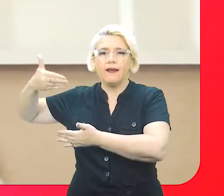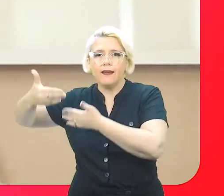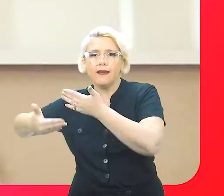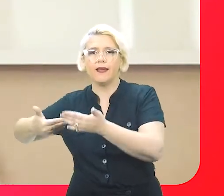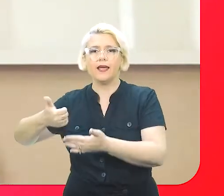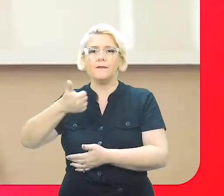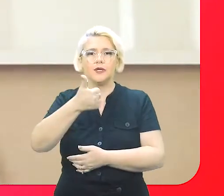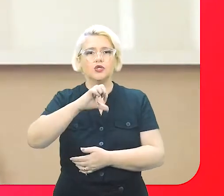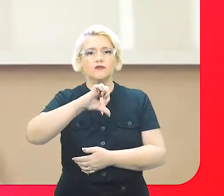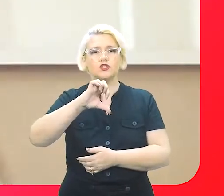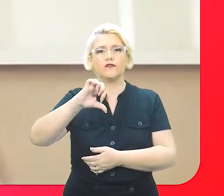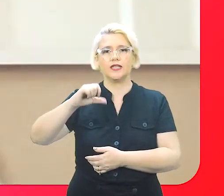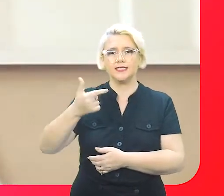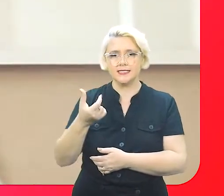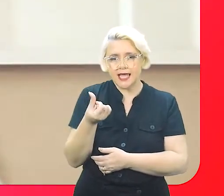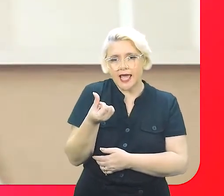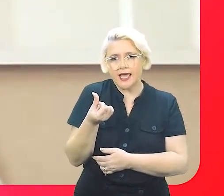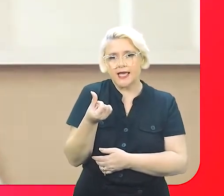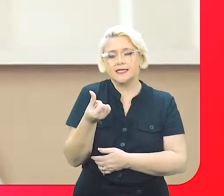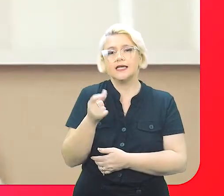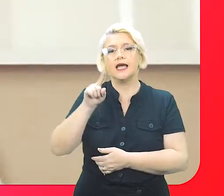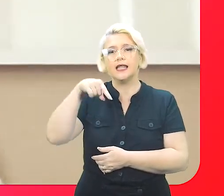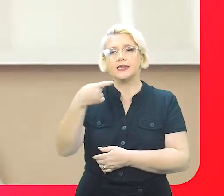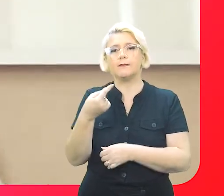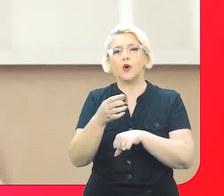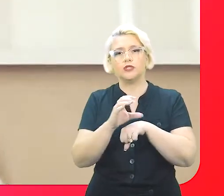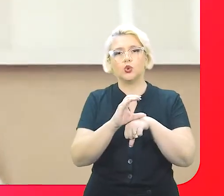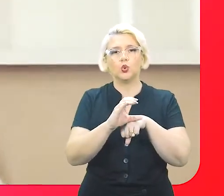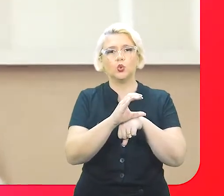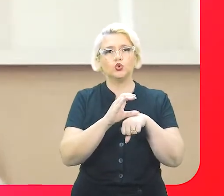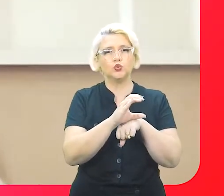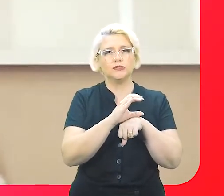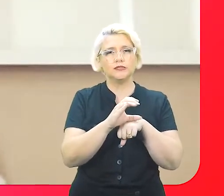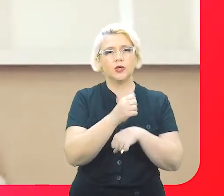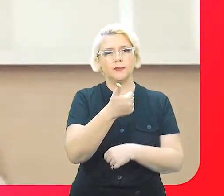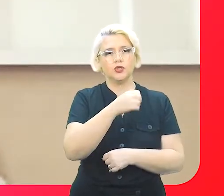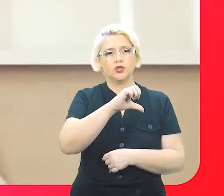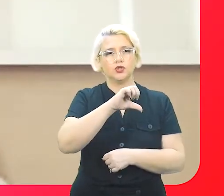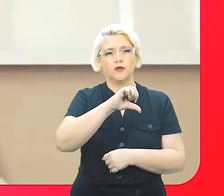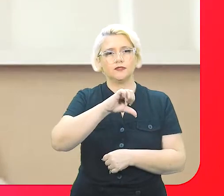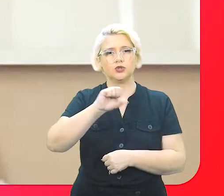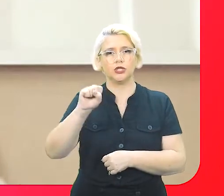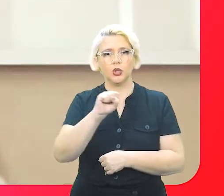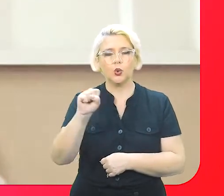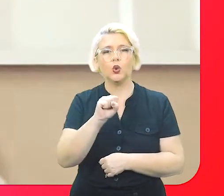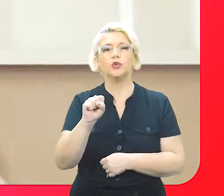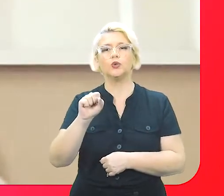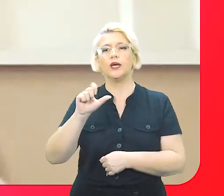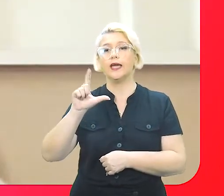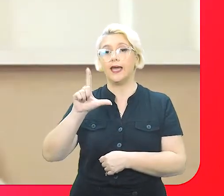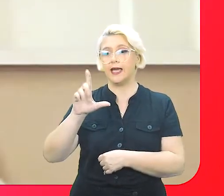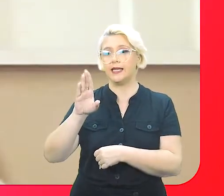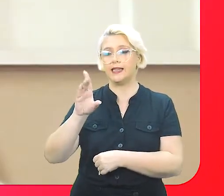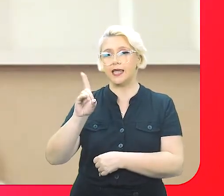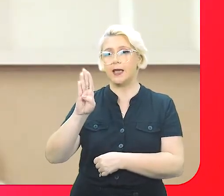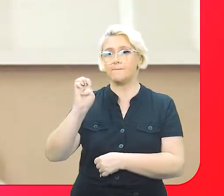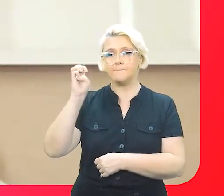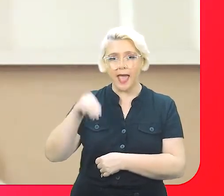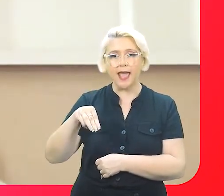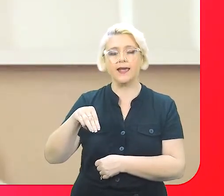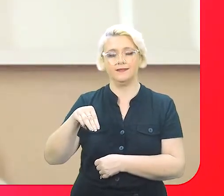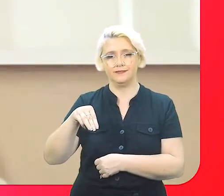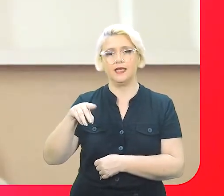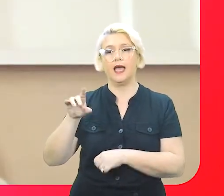em 96, depois da Constituição Cidadã de 88, com a LDB, a educação